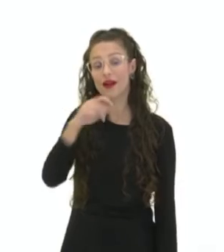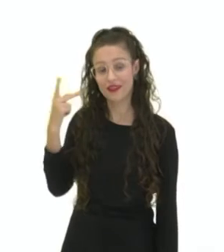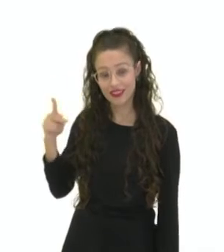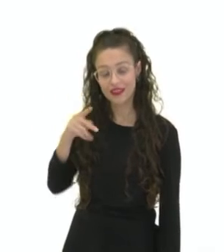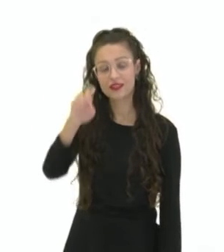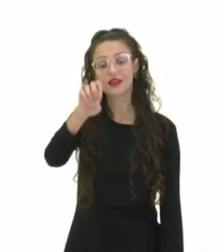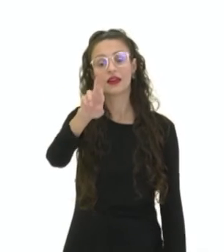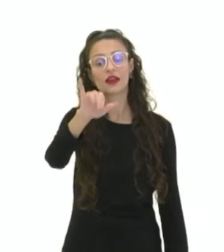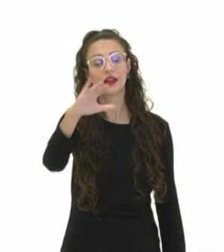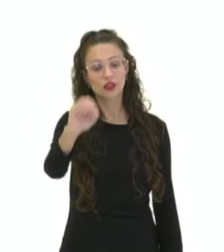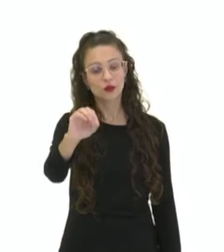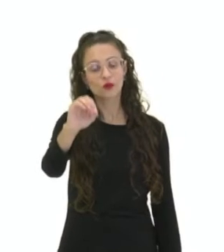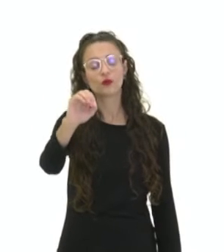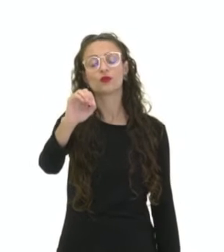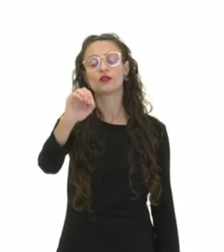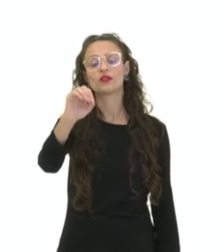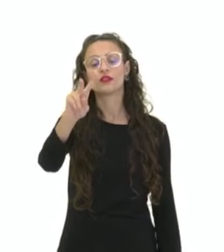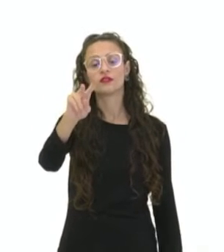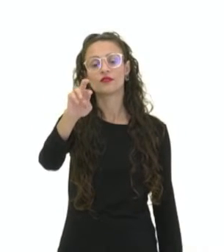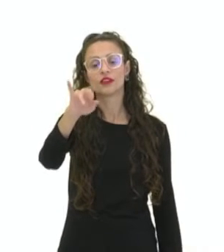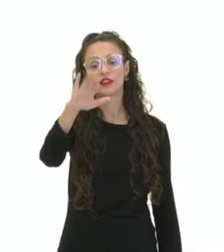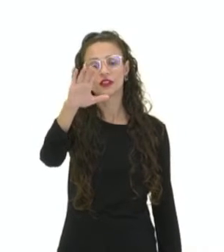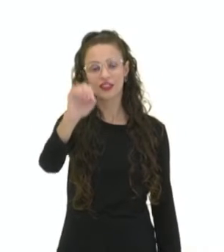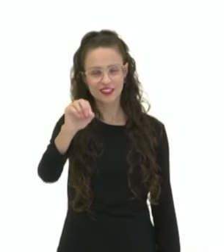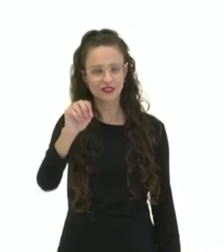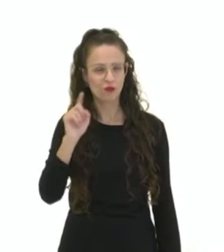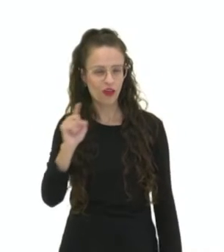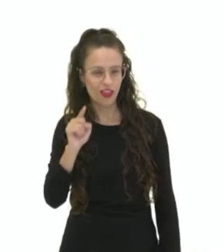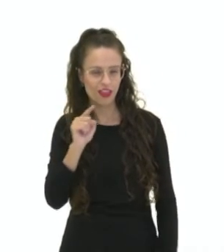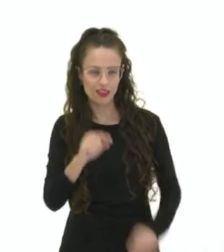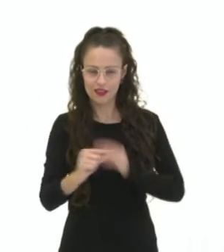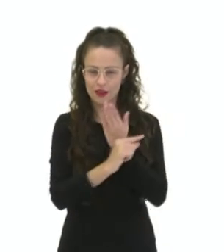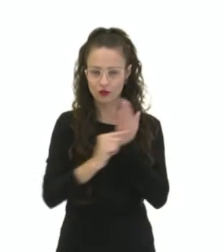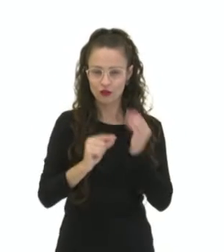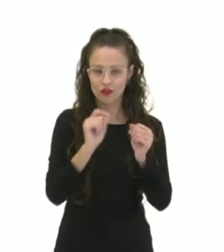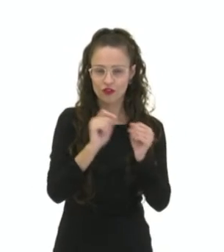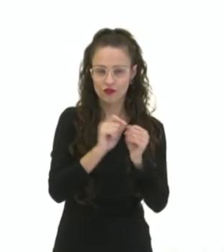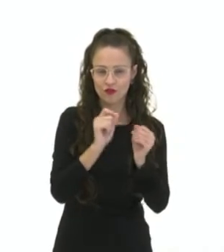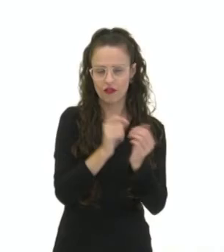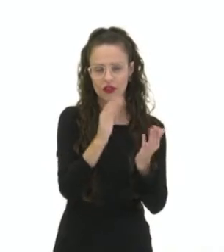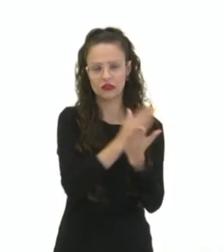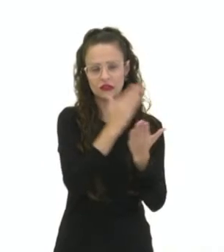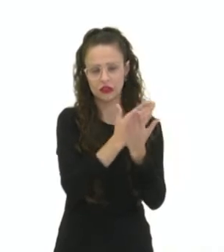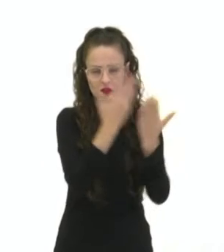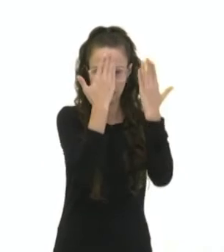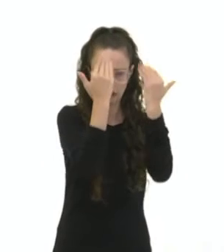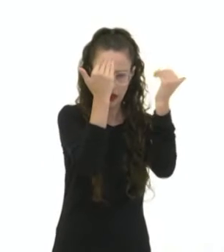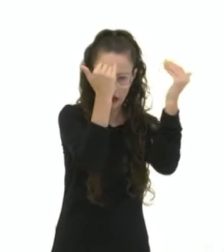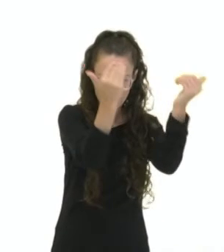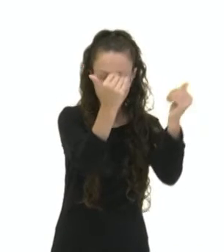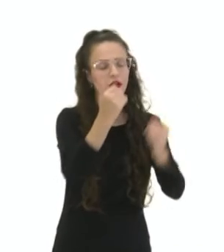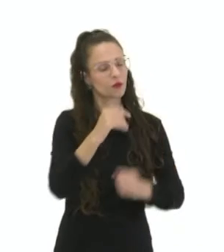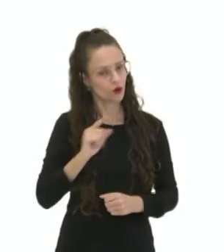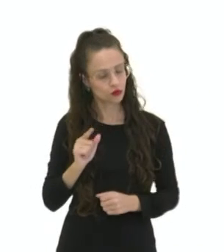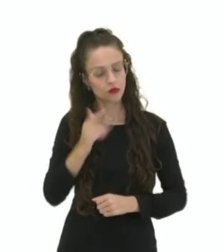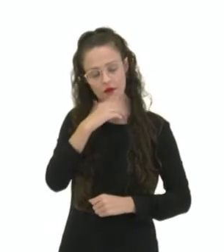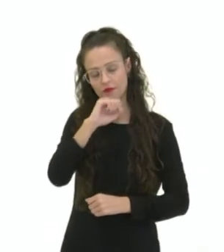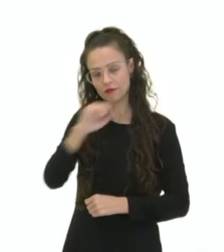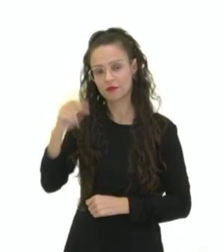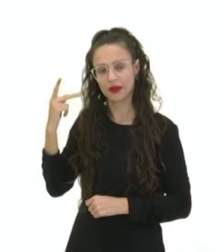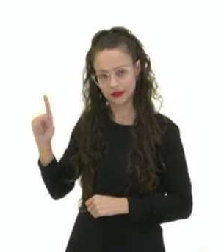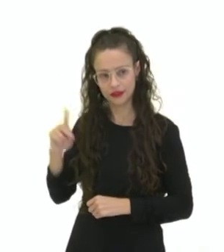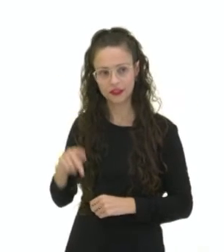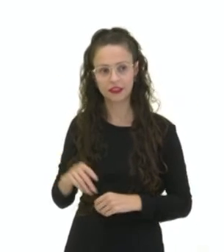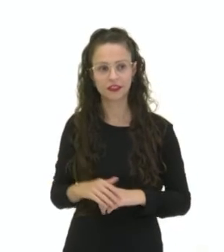Veríssimo, autor da trilogia O Tempo e o Vento, Um Certo Capitão Rodrigo, Ana Terra, né?